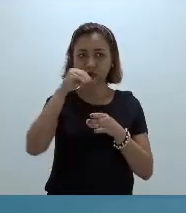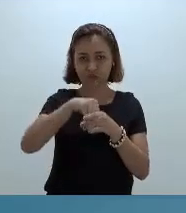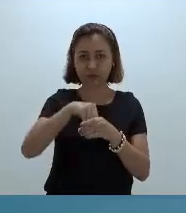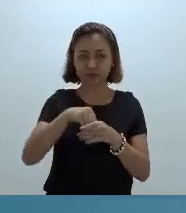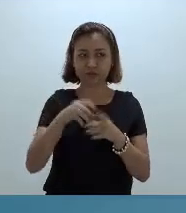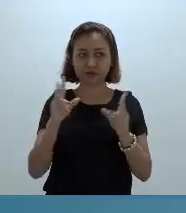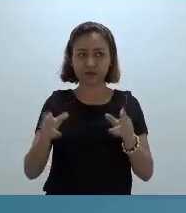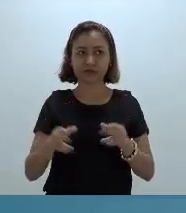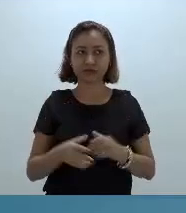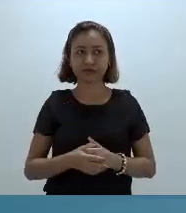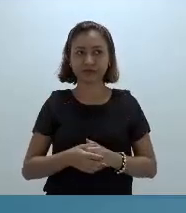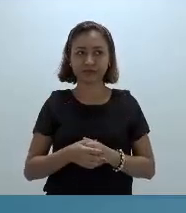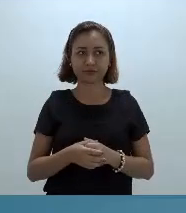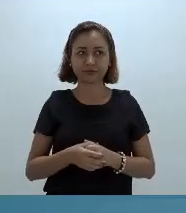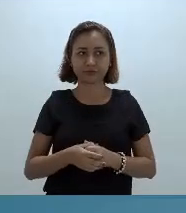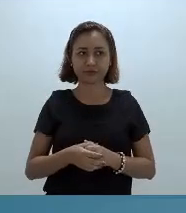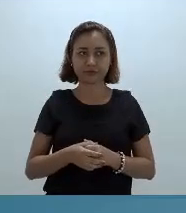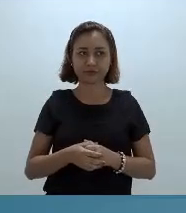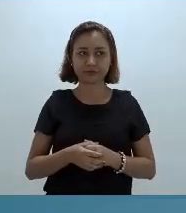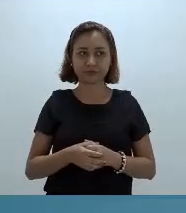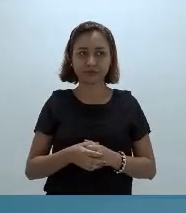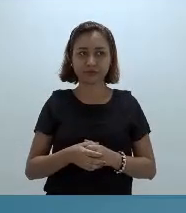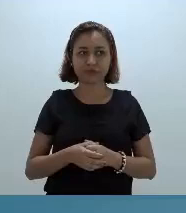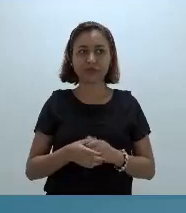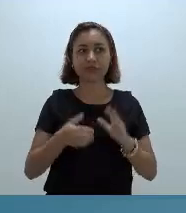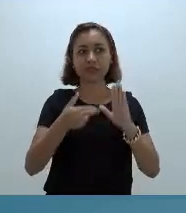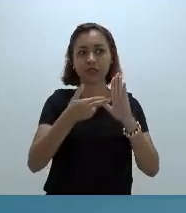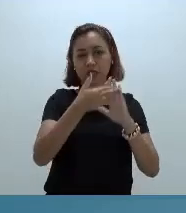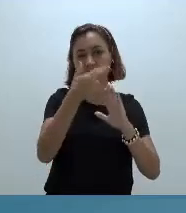Desembargadora Maria do Céu. Relator, senhora.